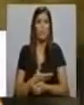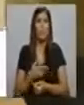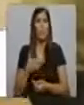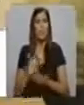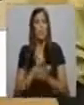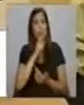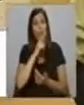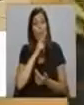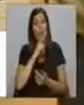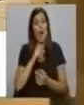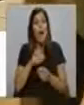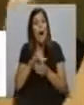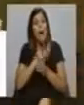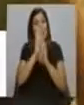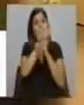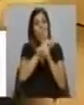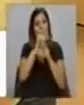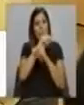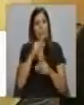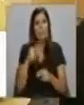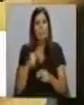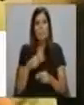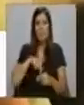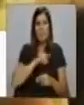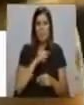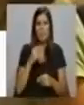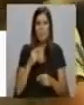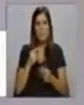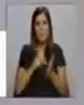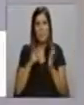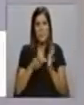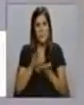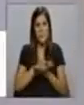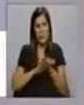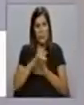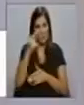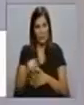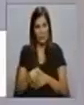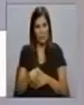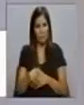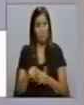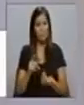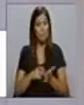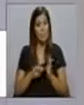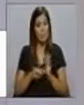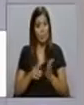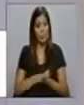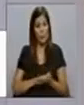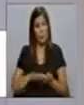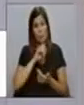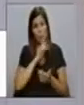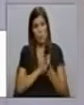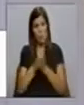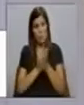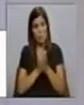porta para outros campos. Esta tecnologia, obviamente, desta forma, é uma tecnologia de base e, como tecnologia de base, poderá ser aplicada em